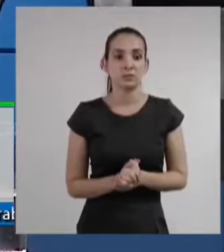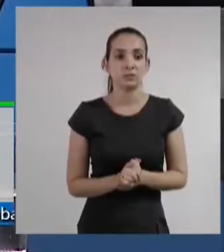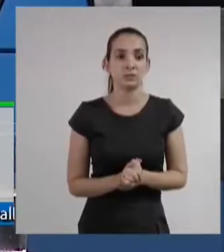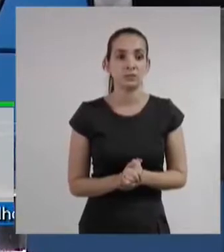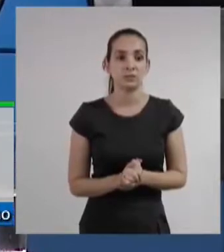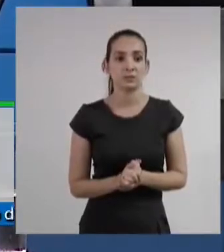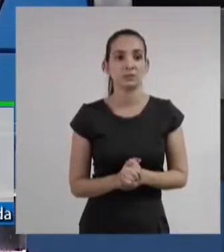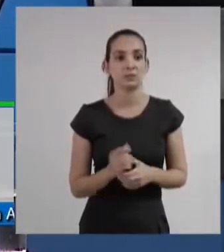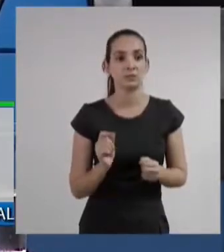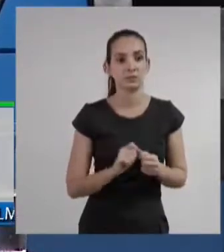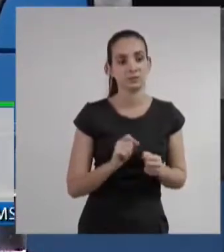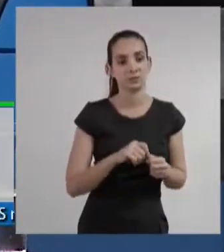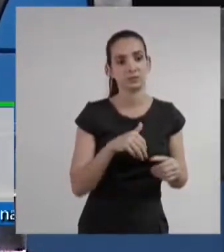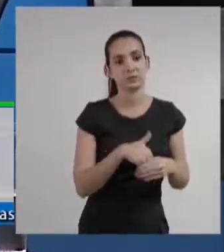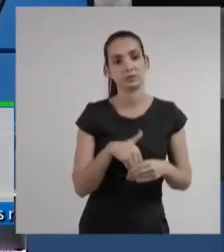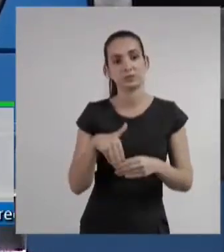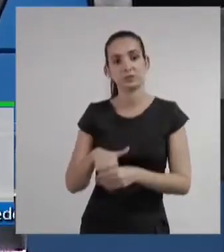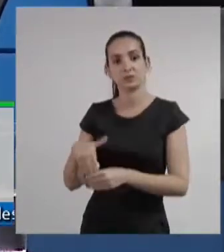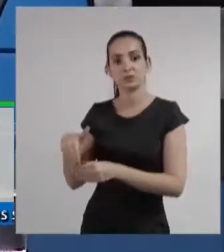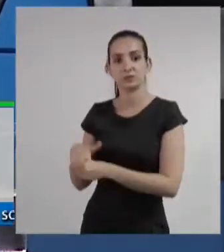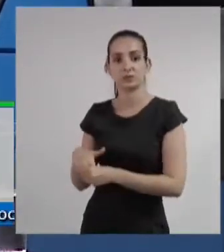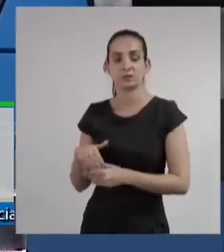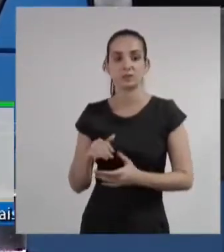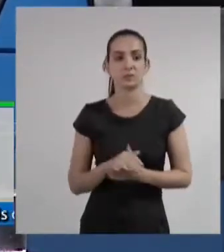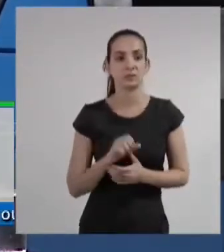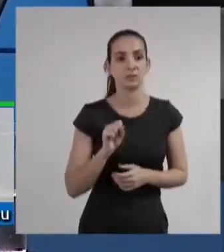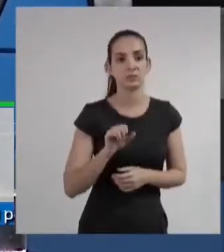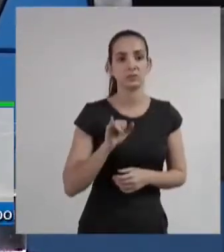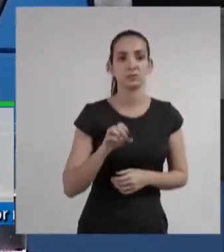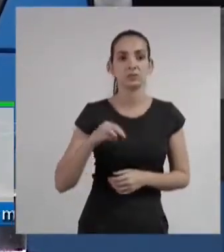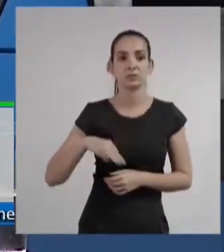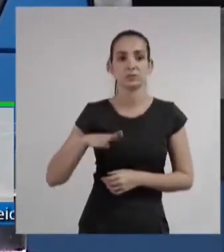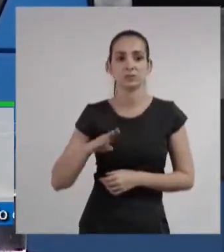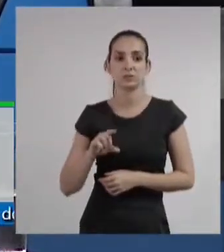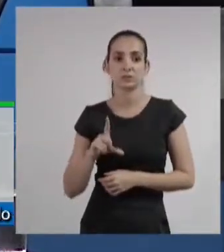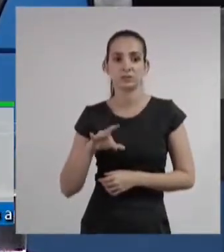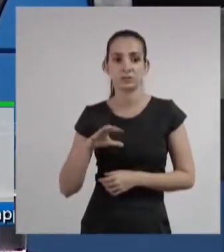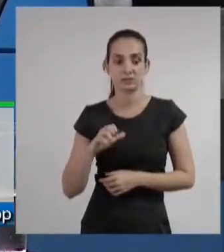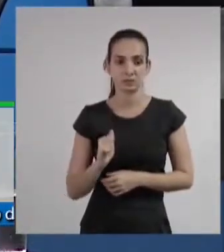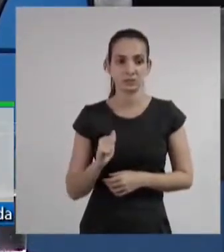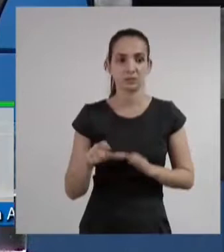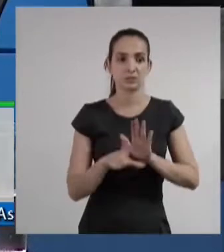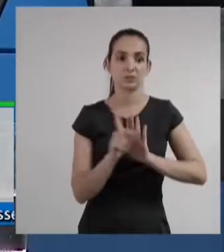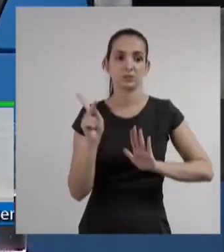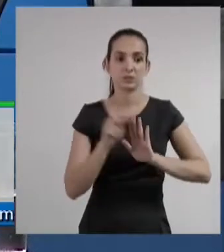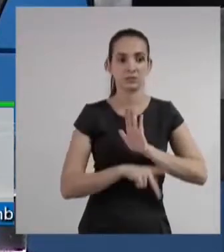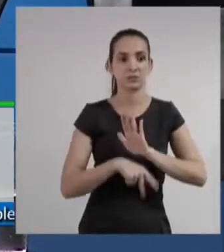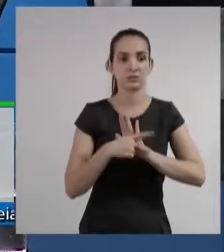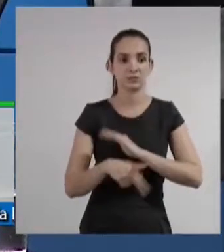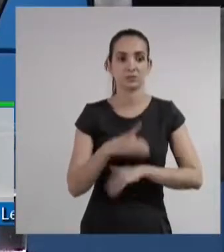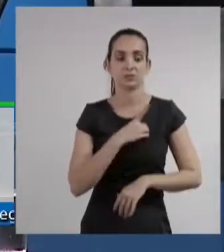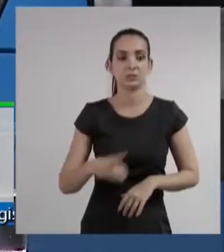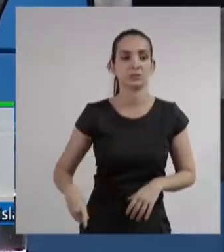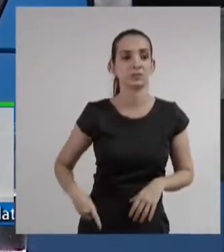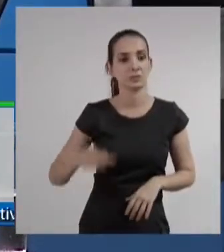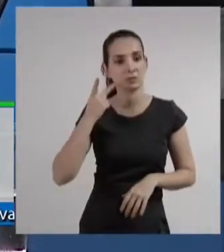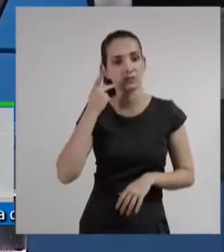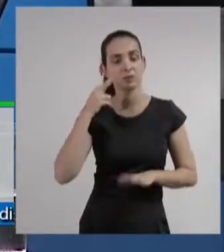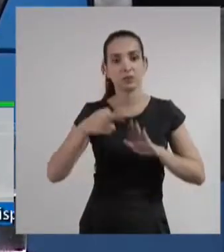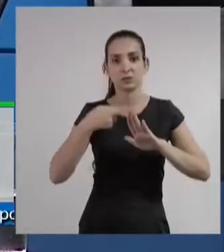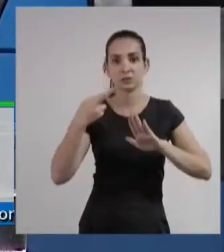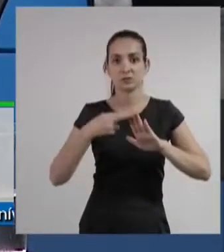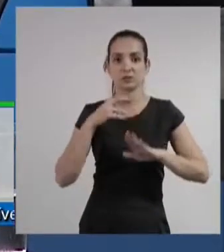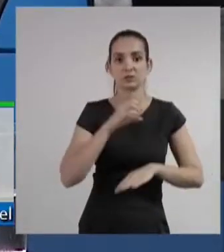Vamos fazer a votação simbólica do projeto do deputado Pedro Kemp, projeto de